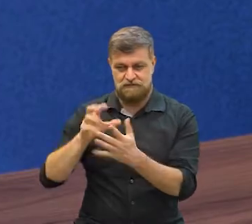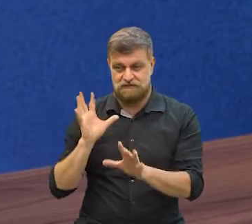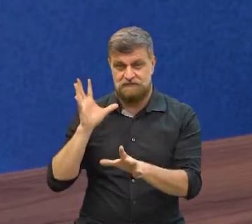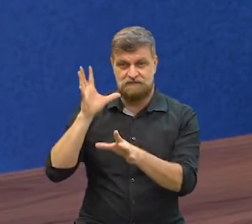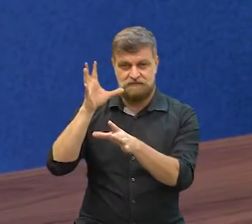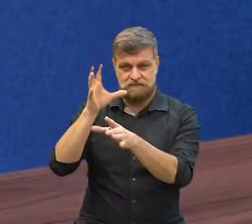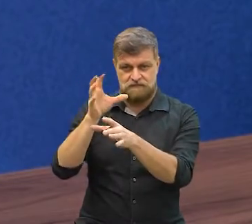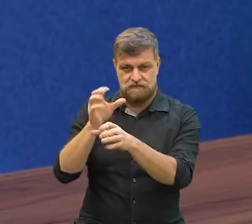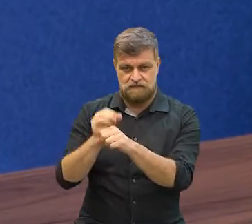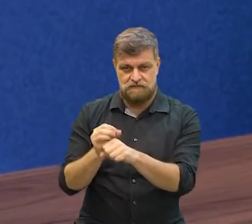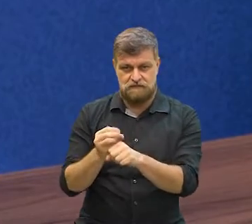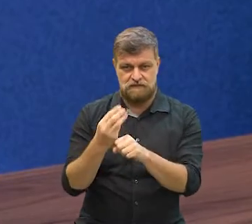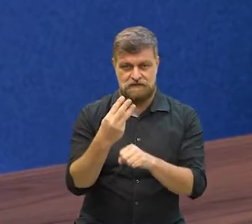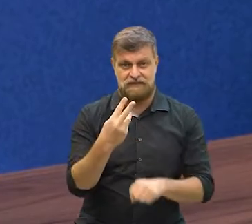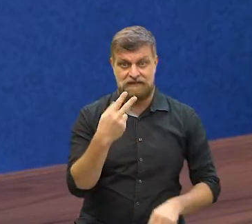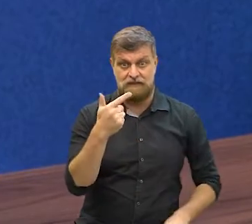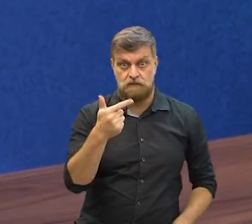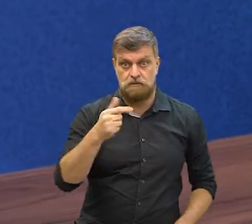aqui fatura